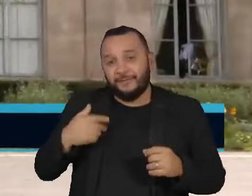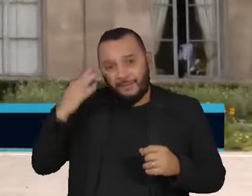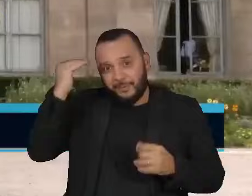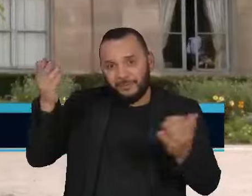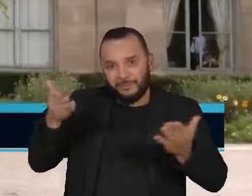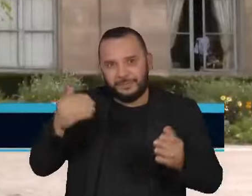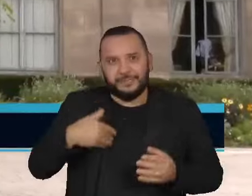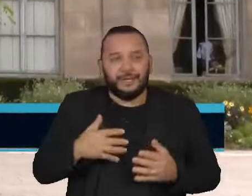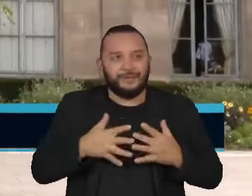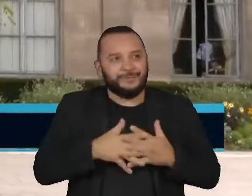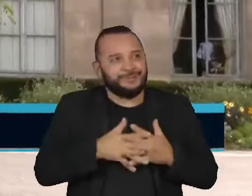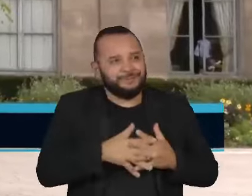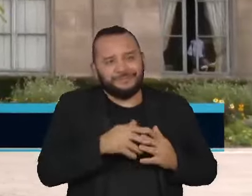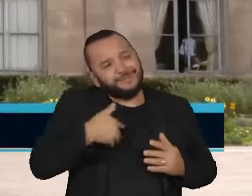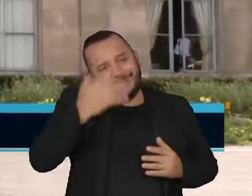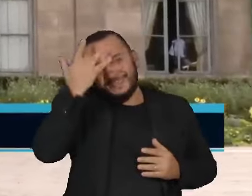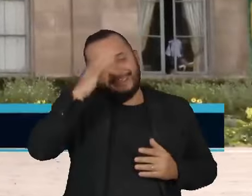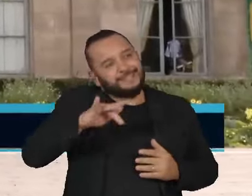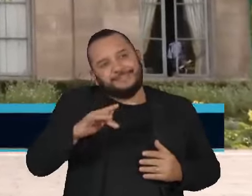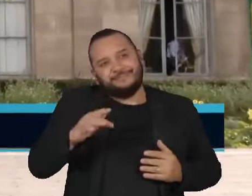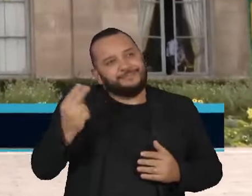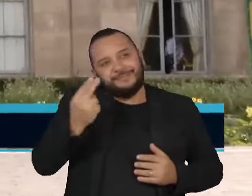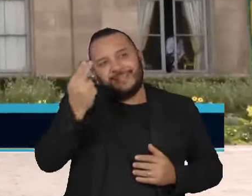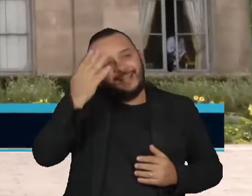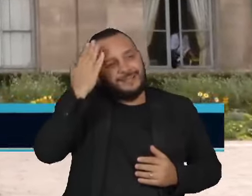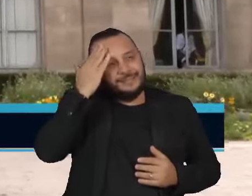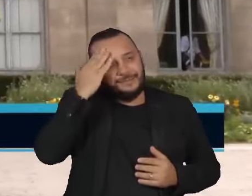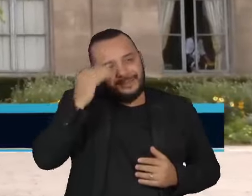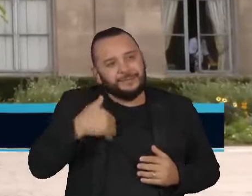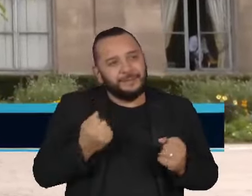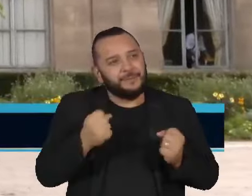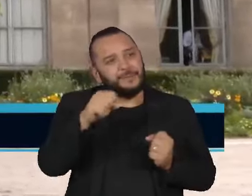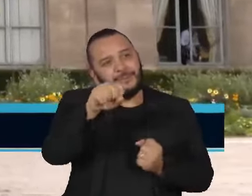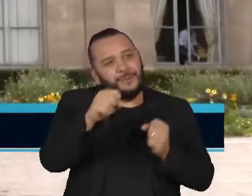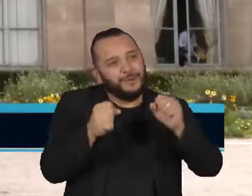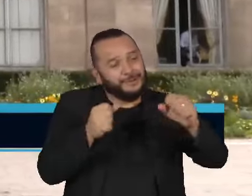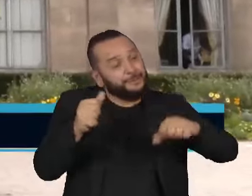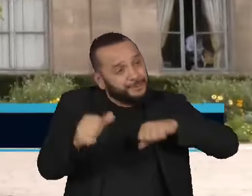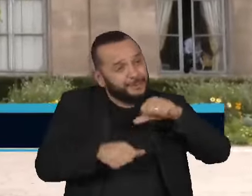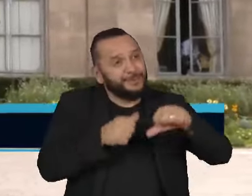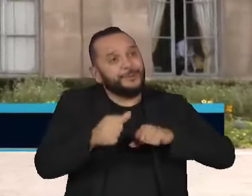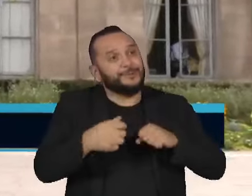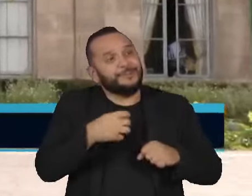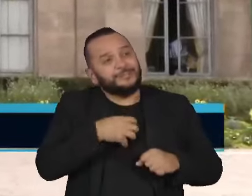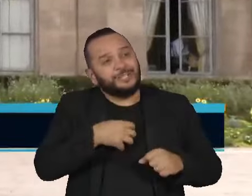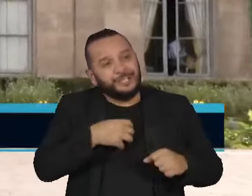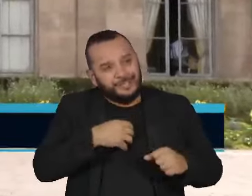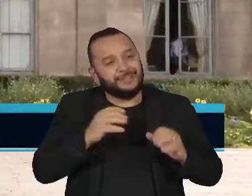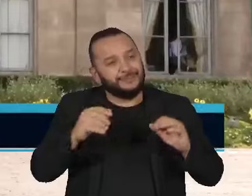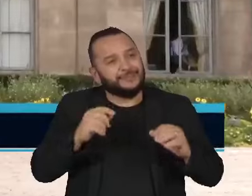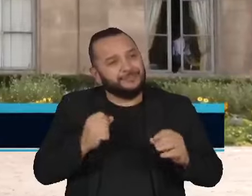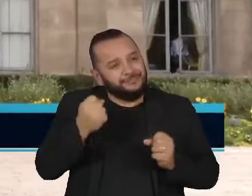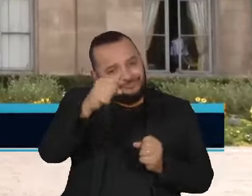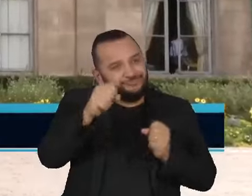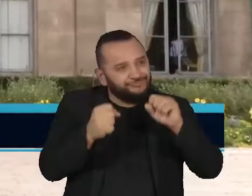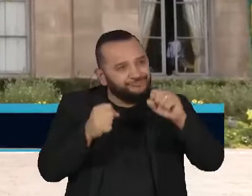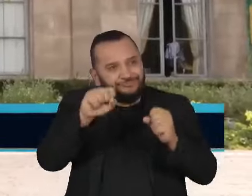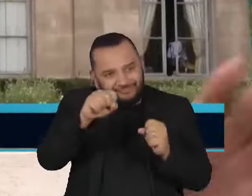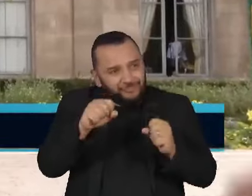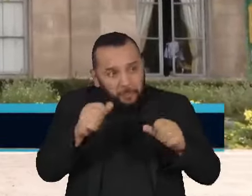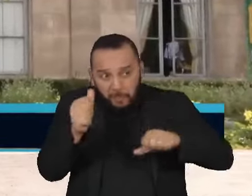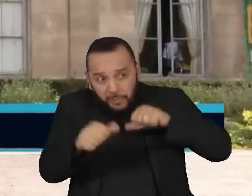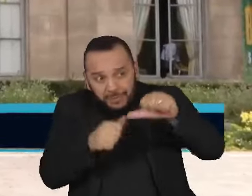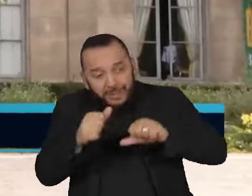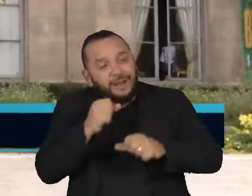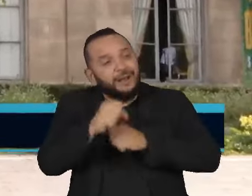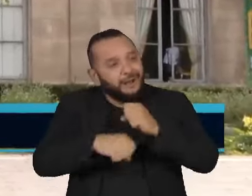dá pr gente mensurar isso né mas o box da mesma forma também mudou bastante os estilos de lutas T mudado e a